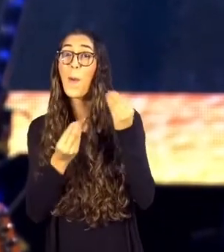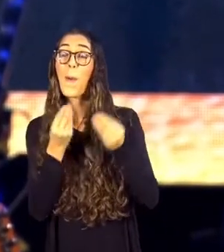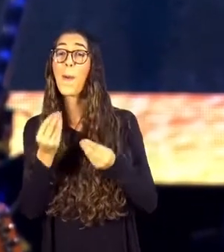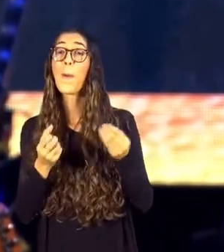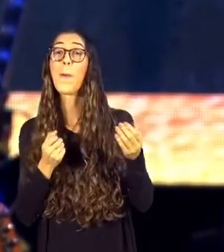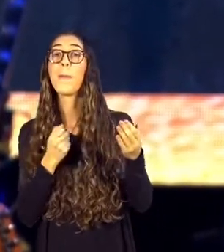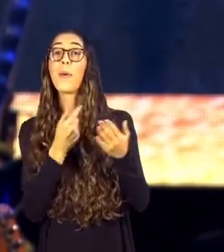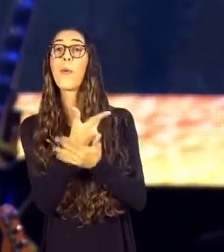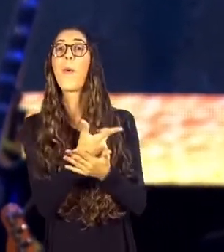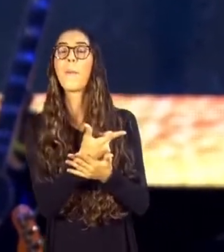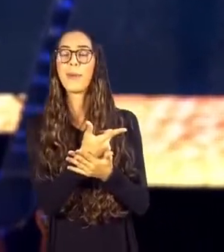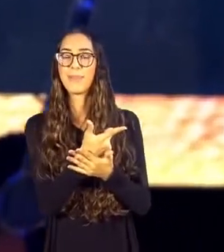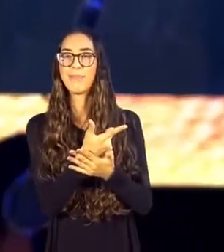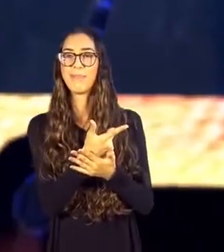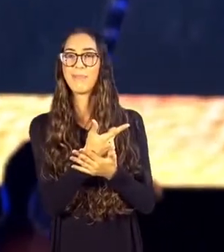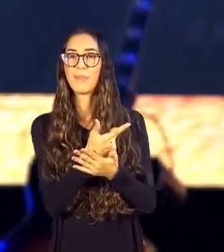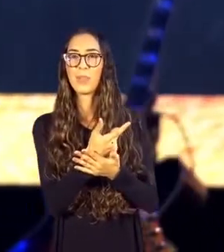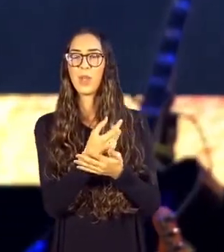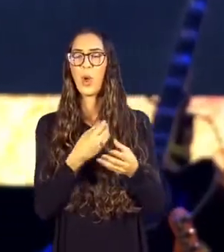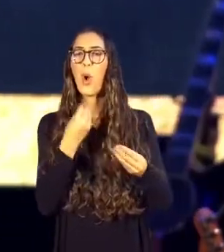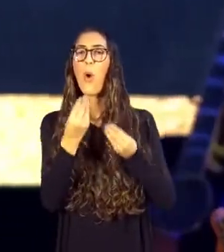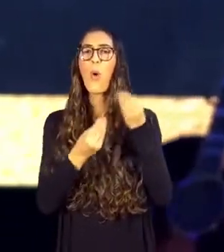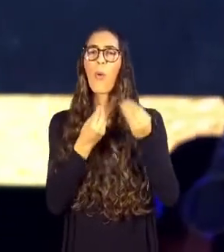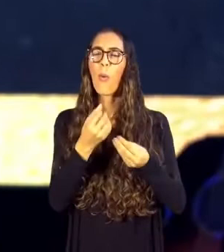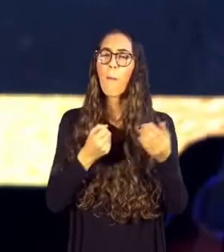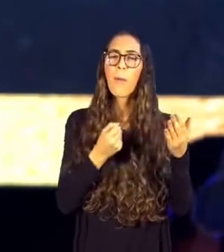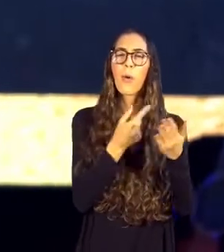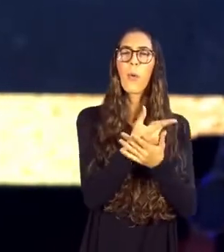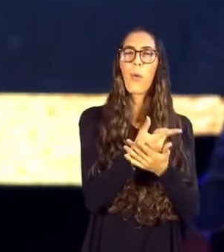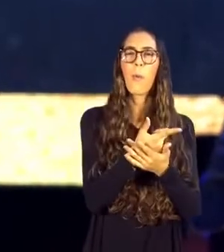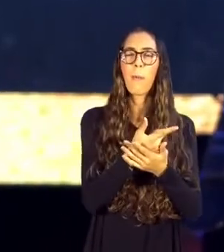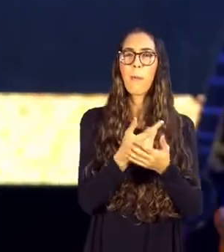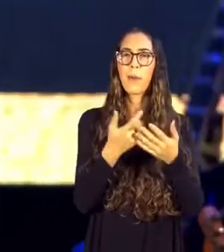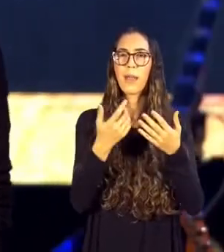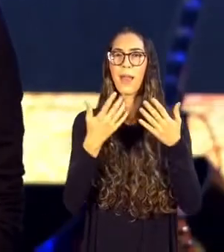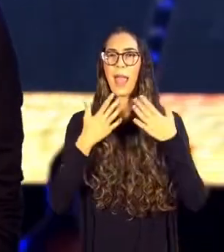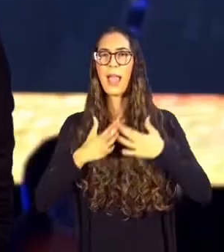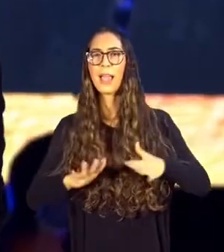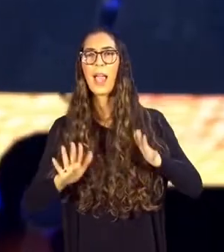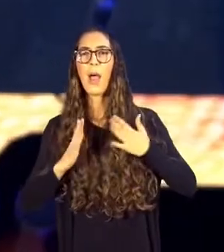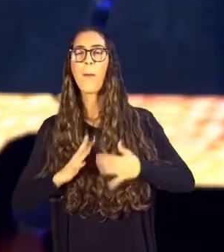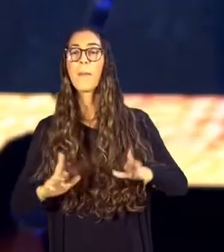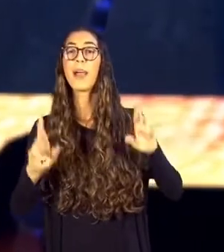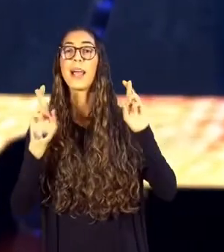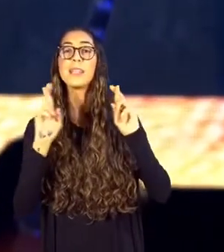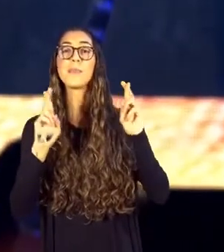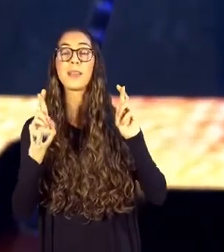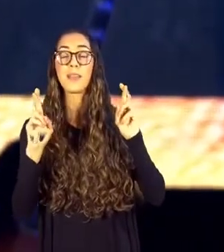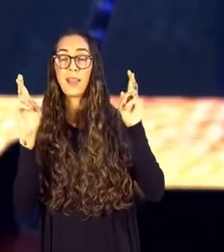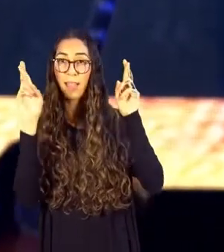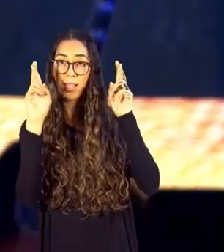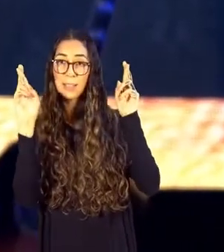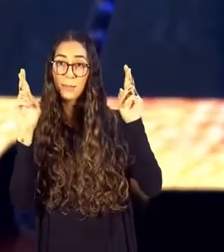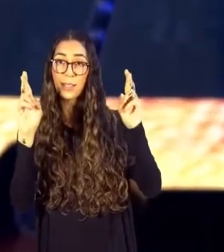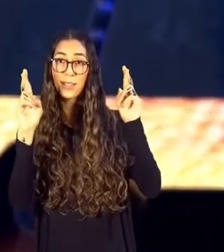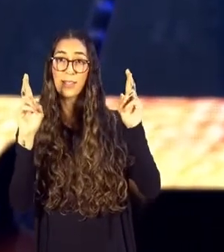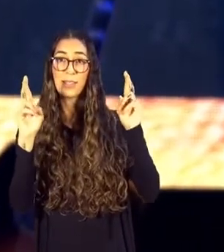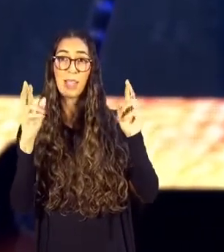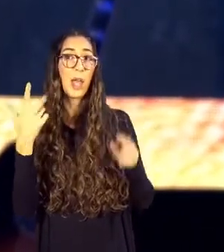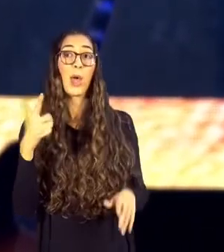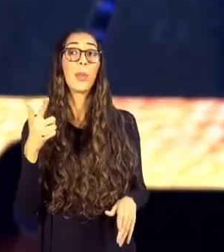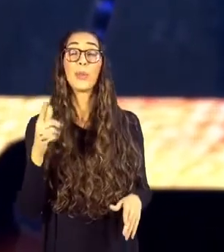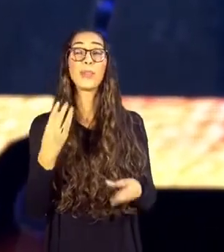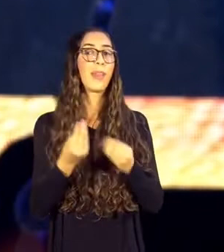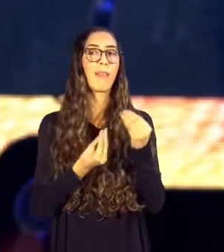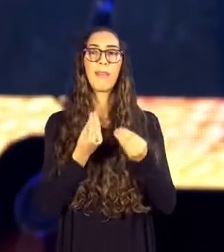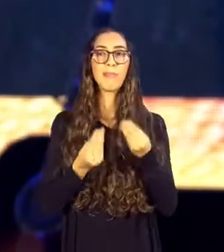Quem que compra a tranquilidade? Quem que compra a esperança? Não compra. Mas Jesus nos dá, de